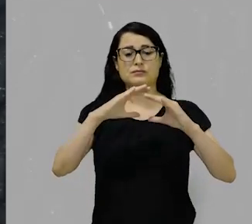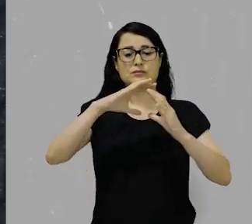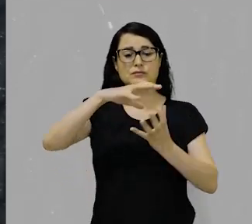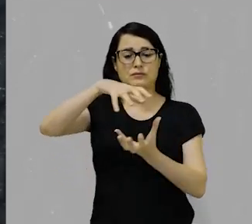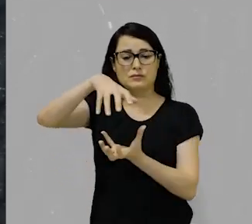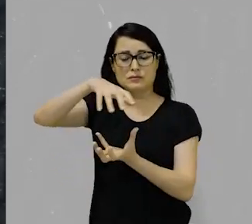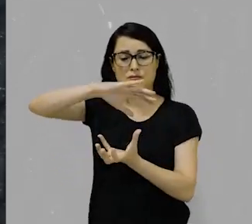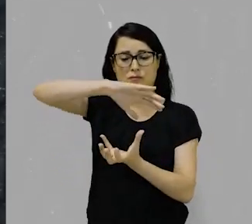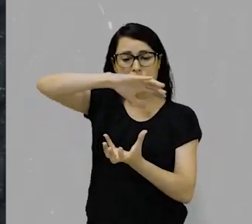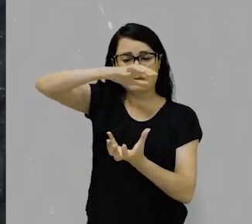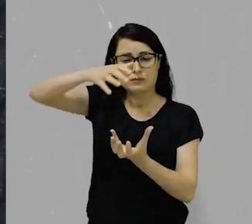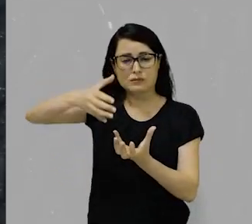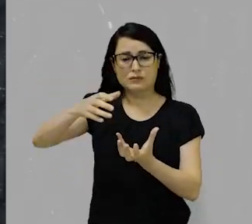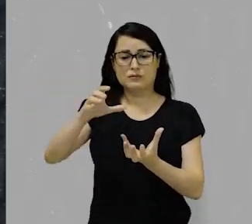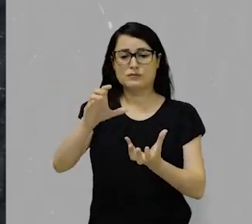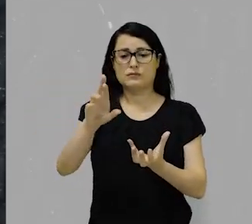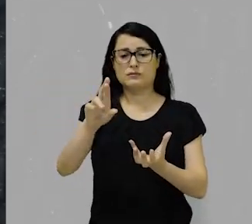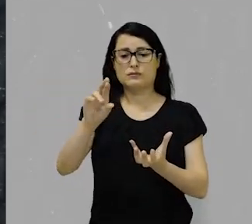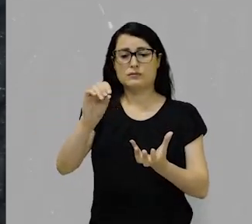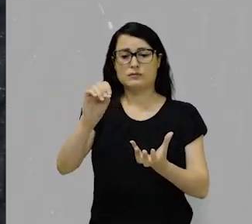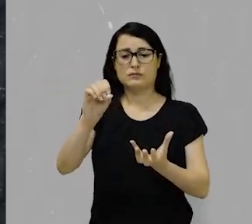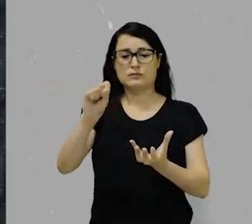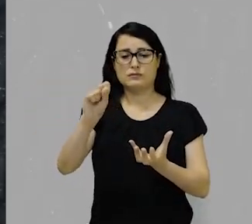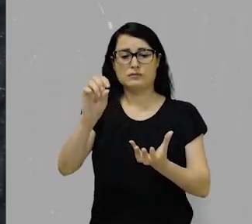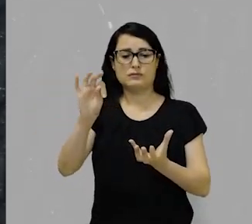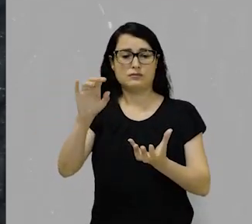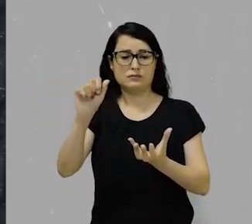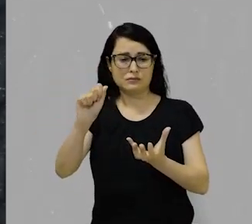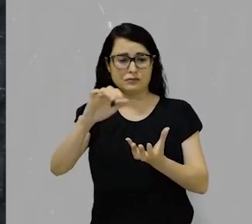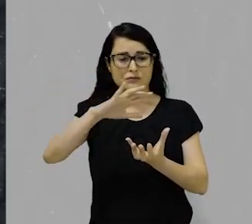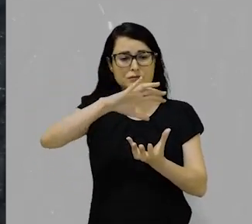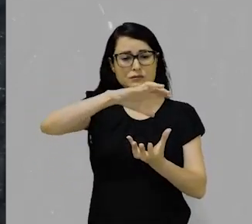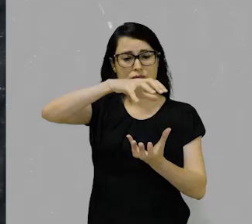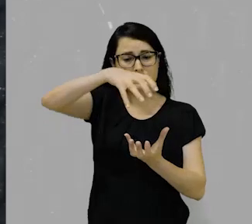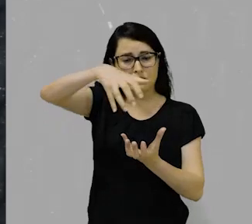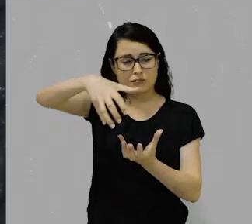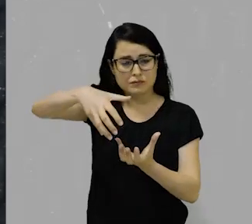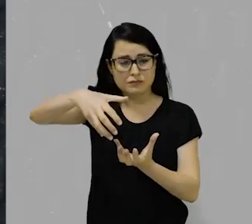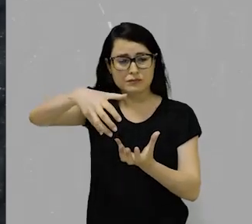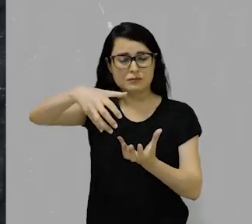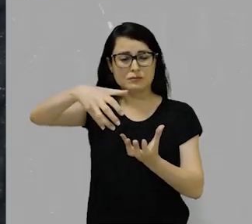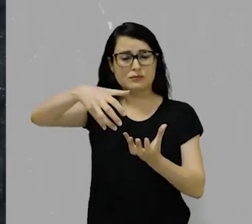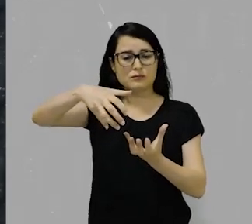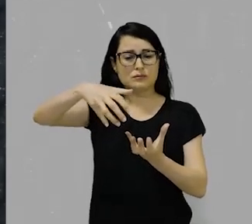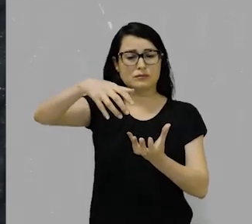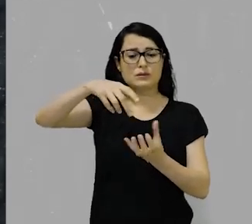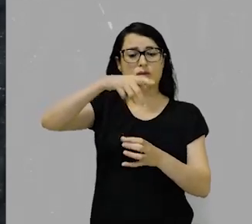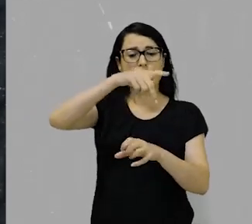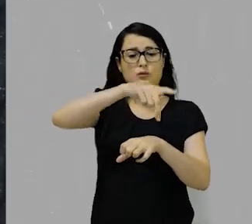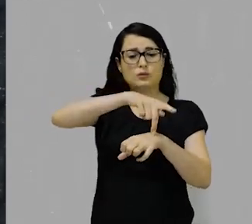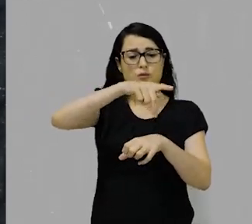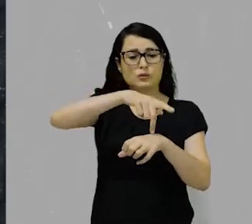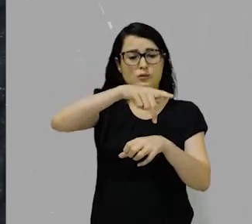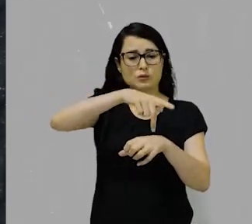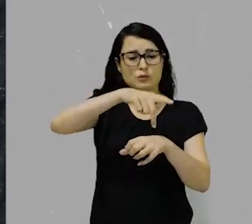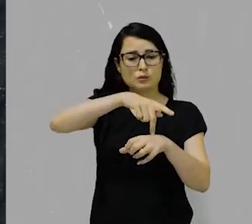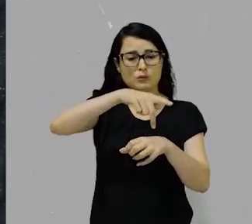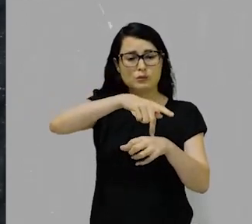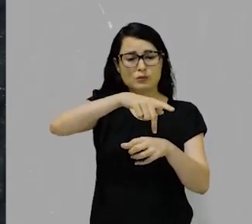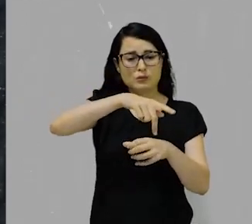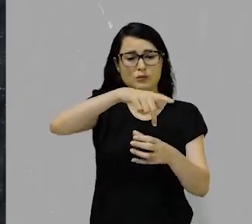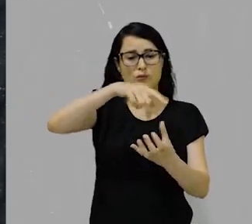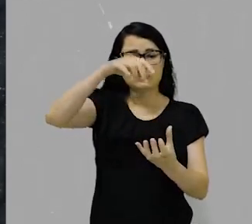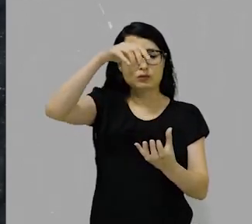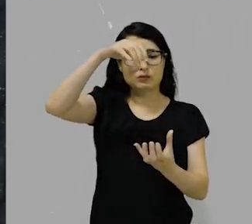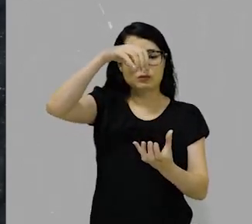dividida em grandes blocos rochosos, ou seja, em placas que abrangem os continentes e o fundo oceânico. Lembra o exemplo da